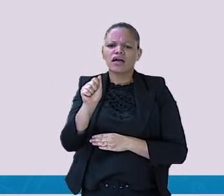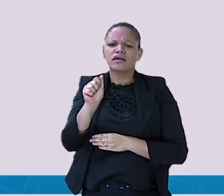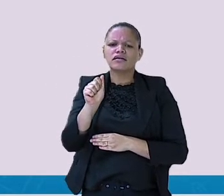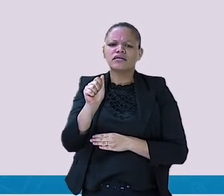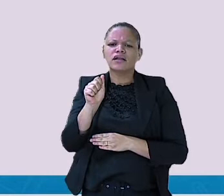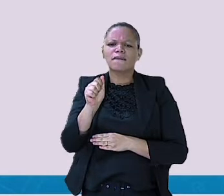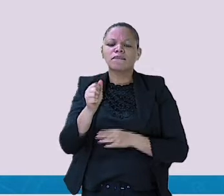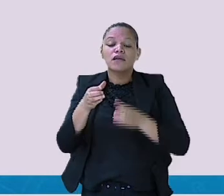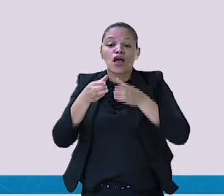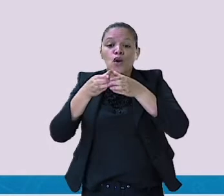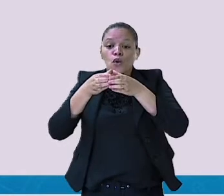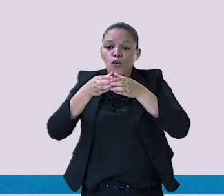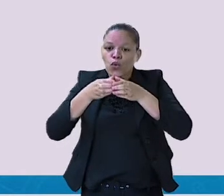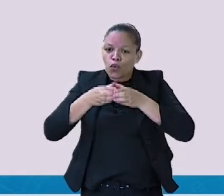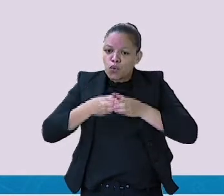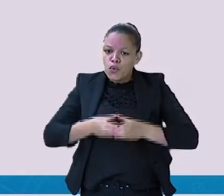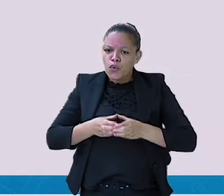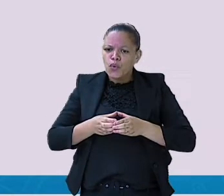toda a cana,